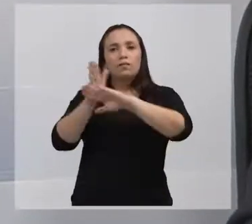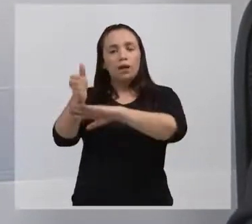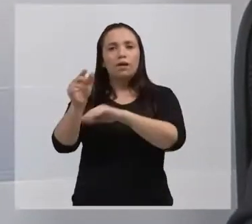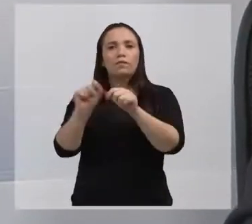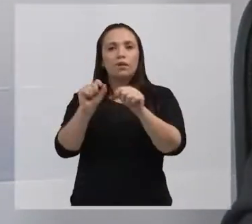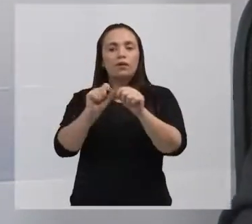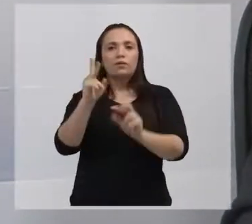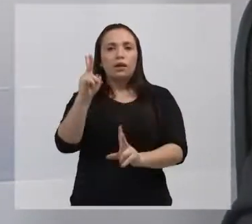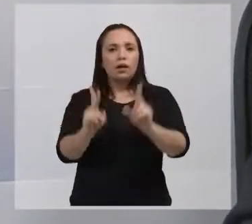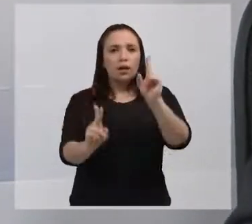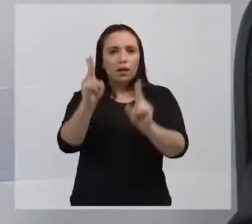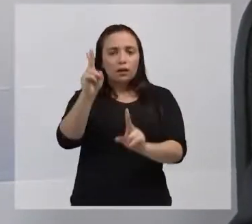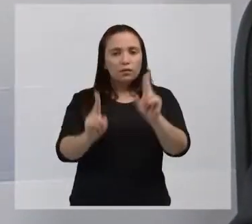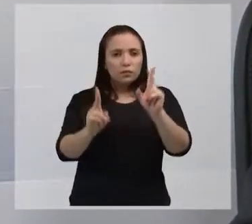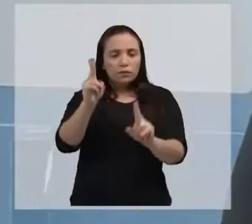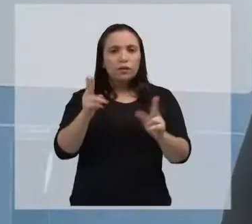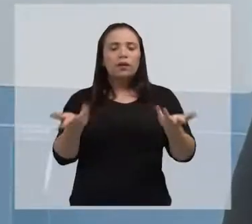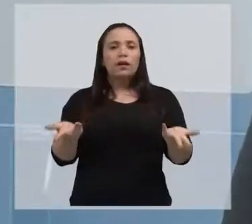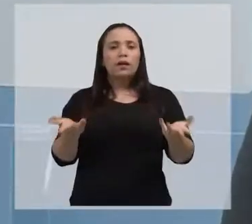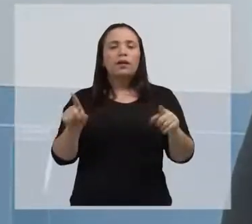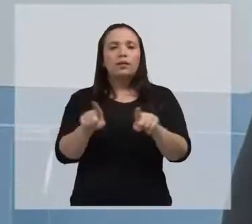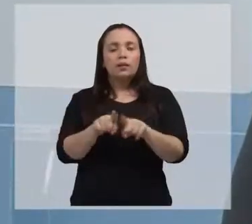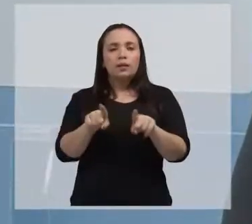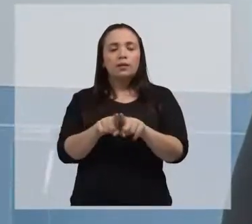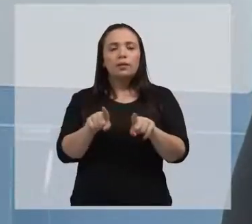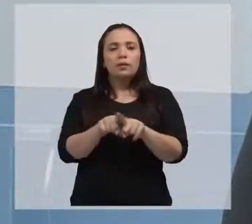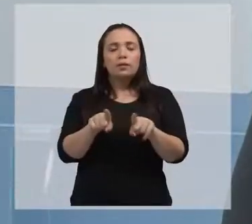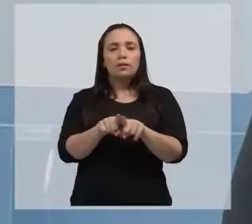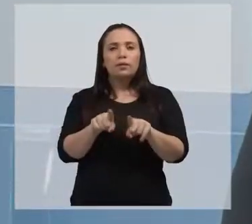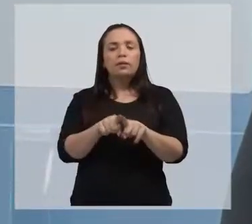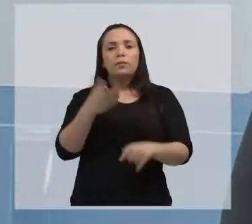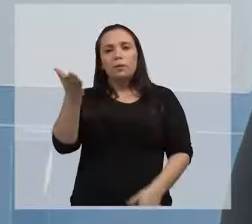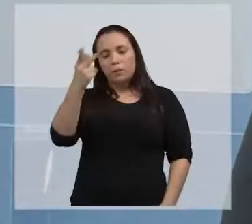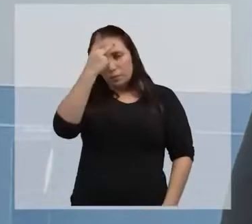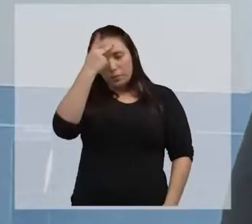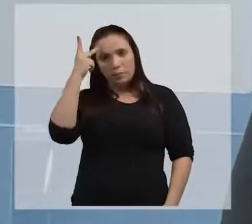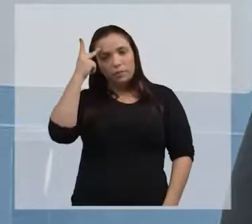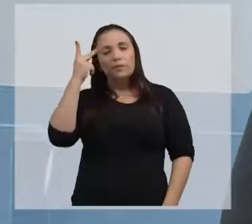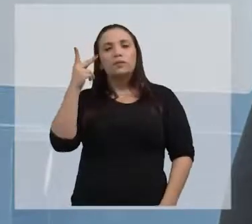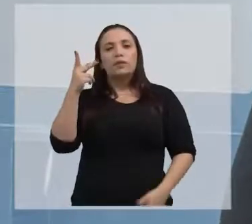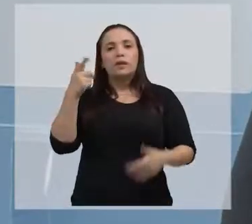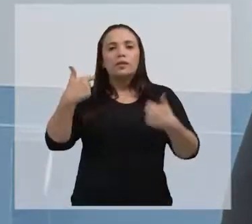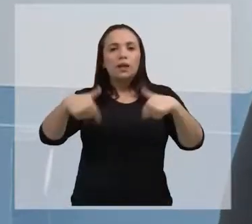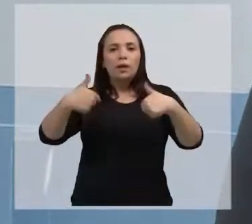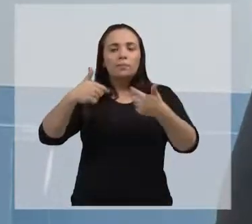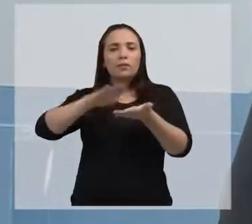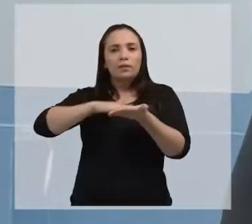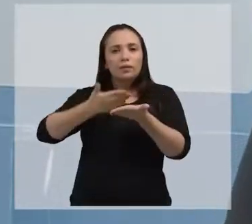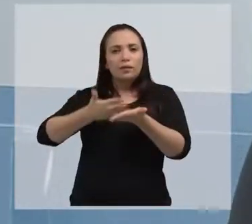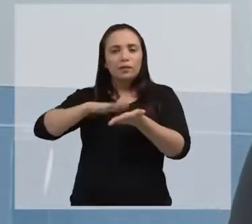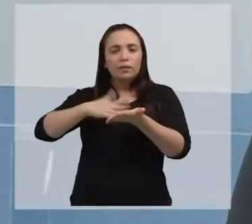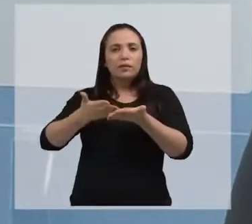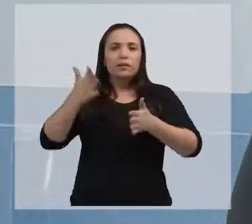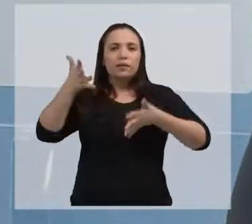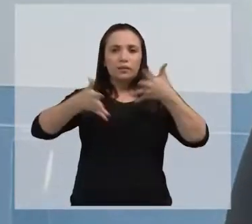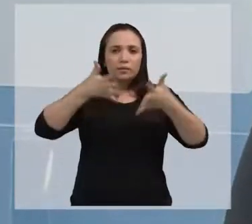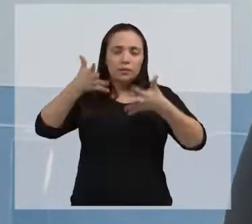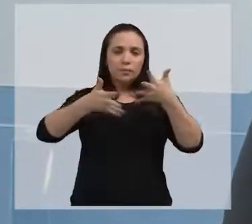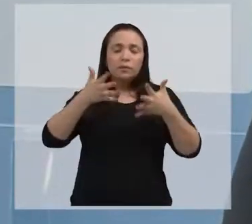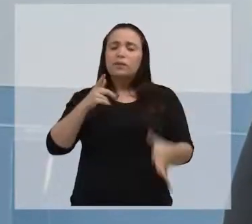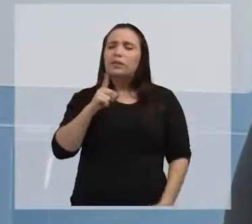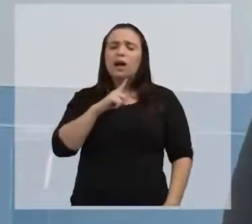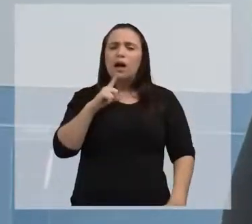bem direitinho. As meninas aqui que trabalham com o Libra. Um Libra. Qualquer um aqui